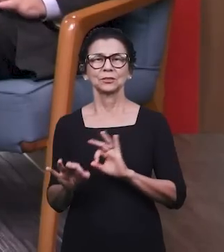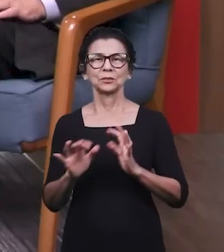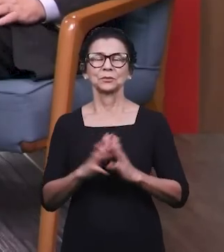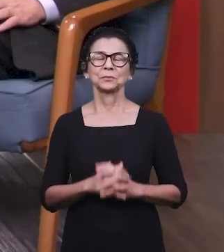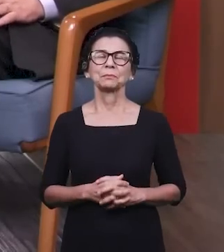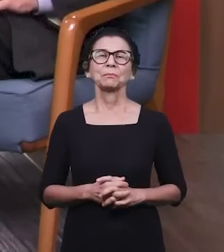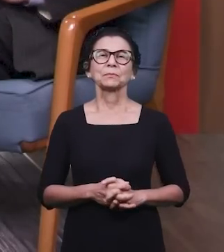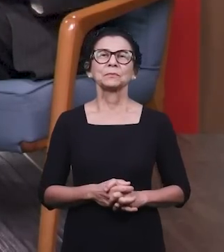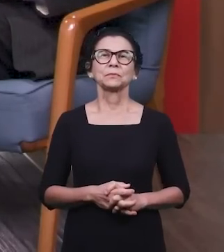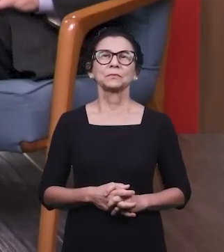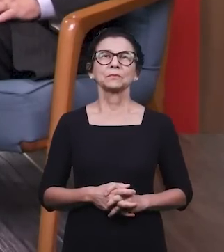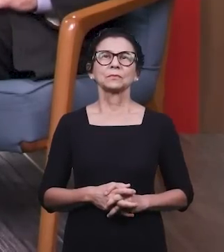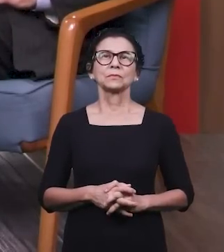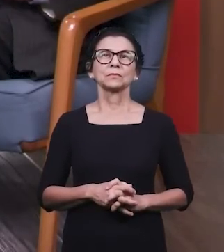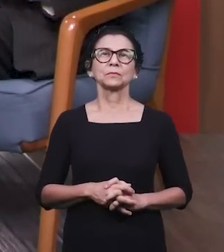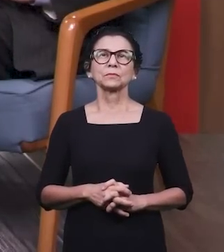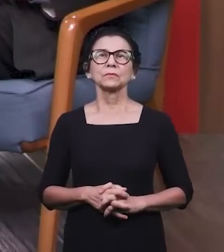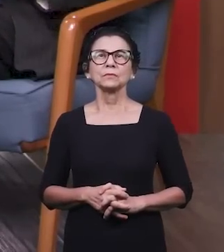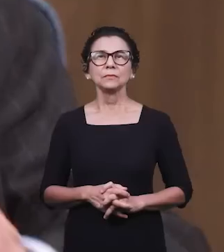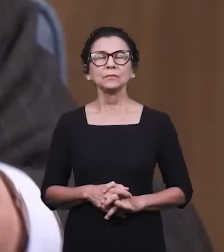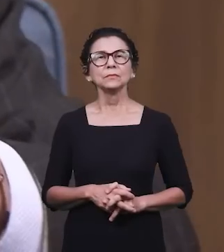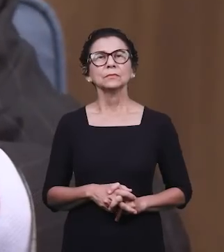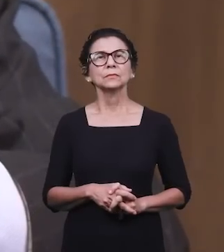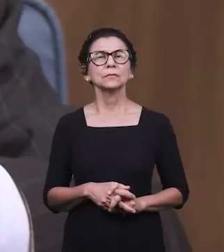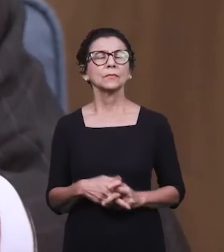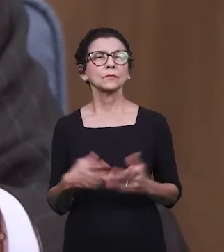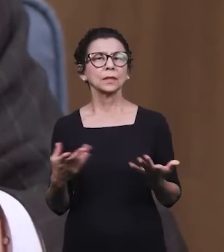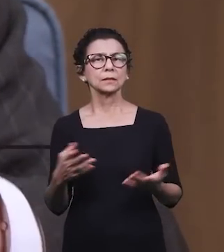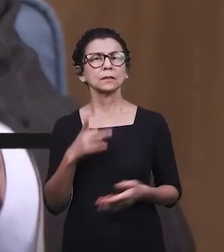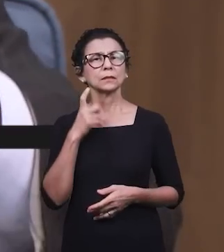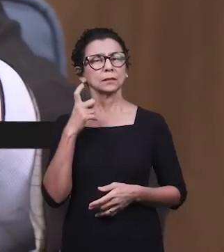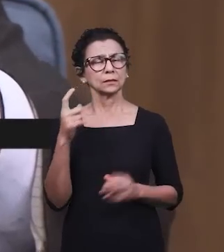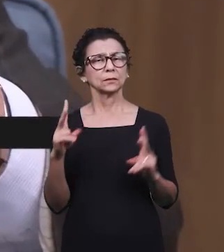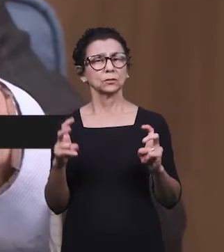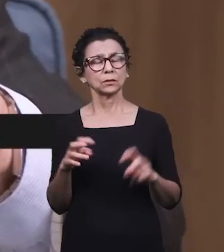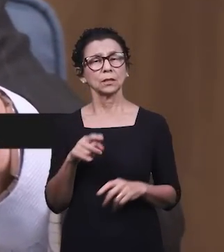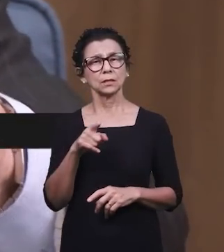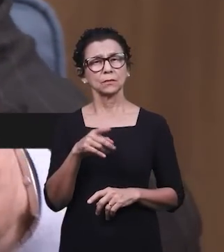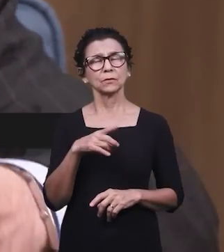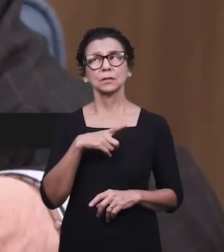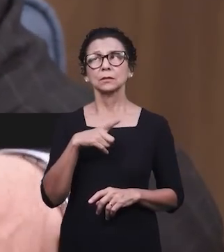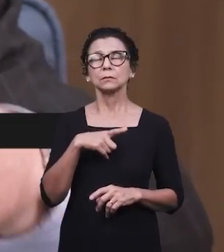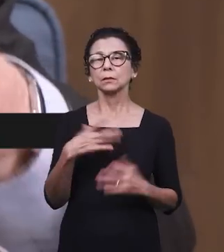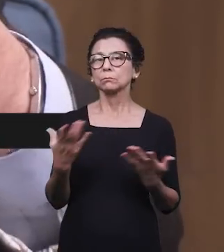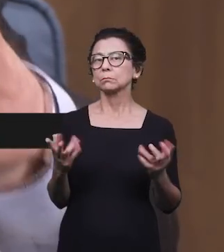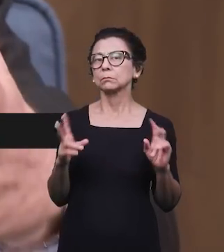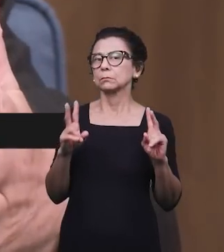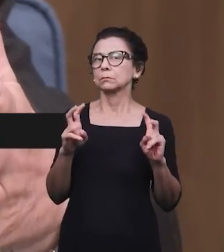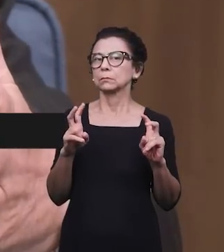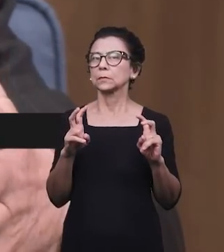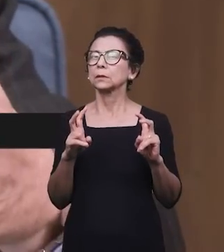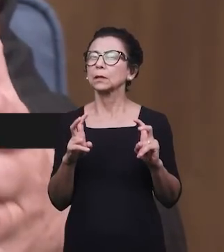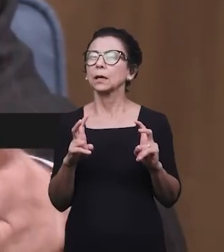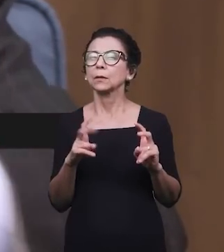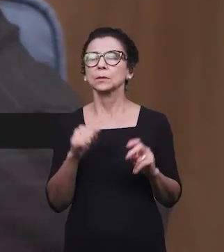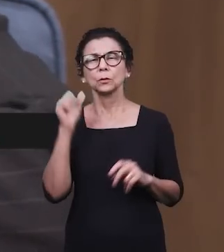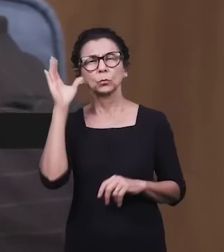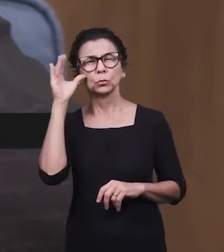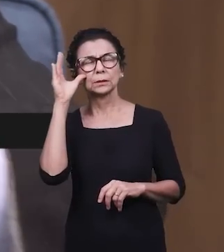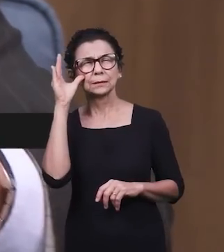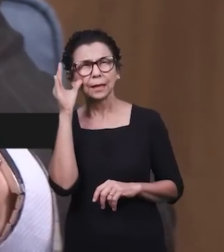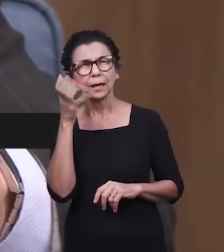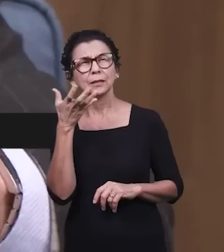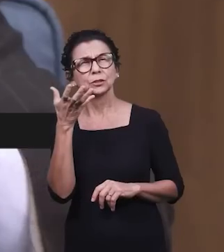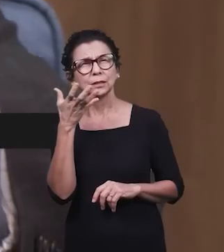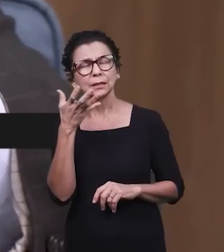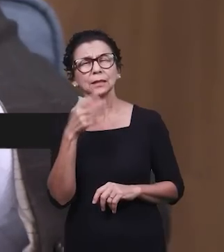Com certeza esse tema é muito interessante. Inclusive você, se você tem um tema que você tem curiosidade de saber, o programa é para